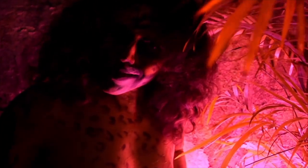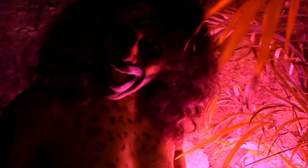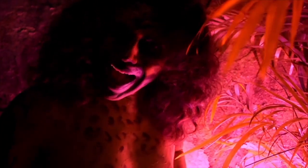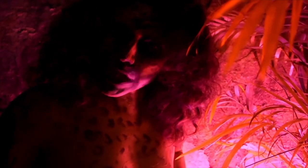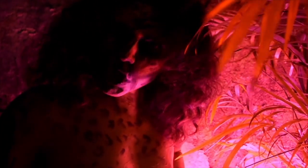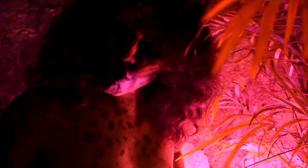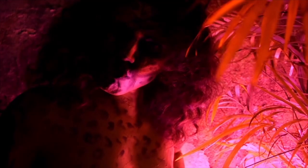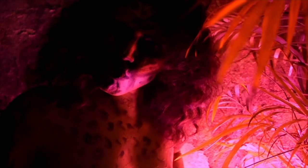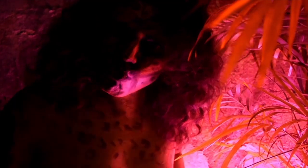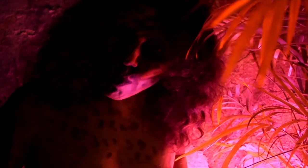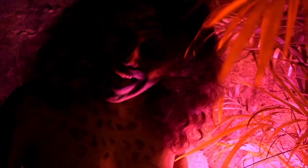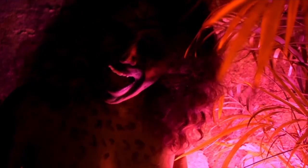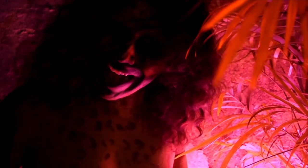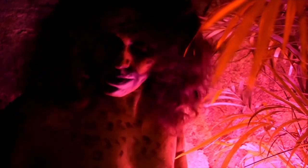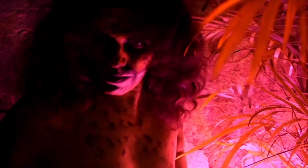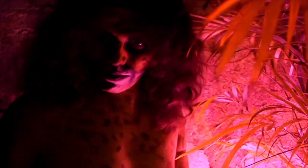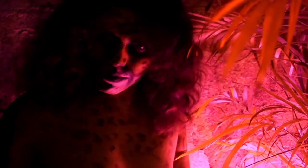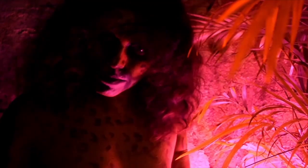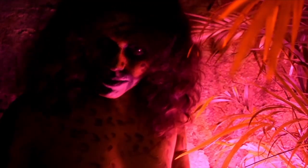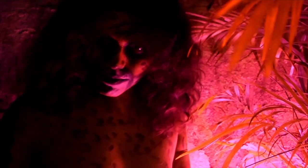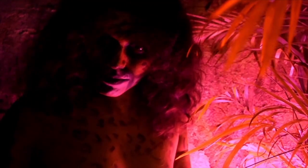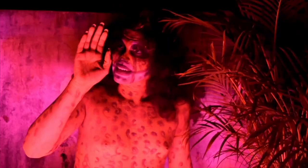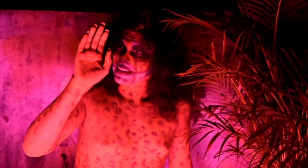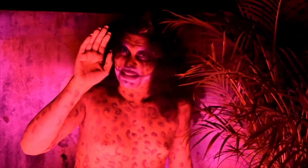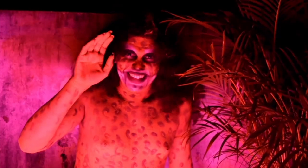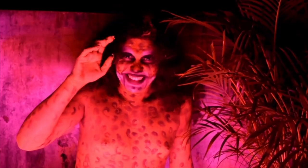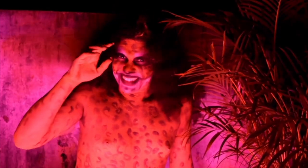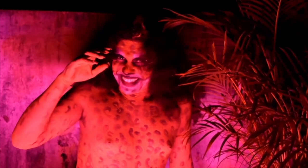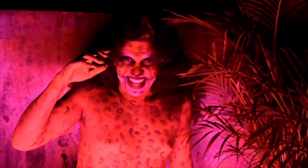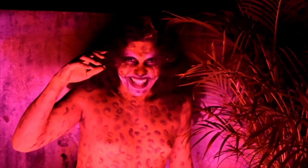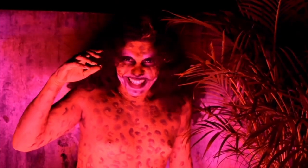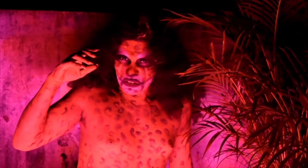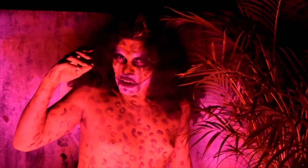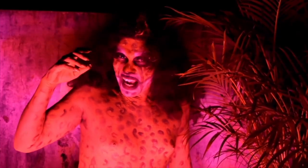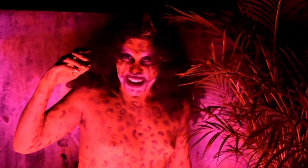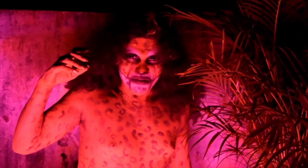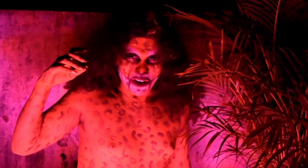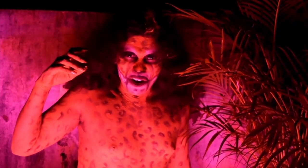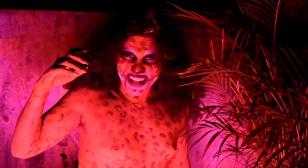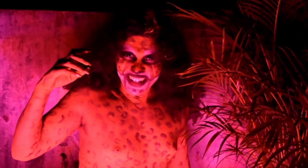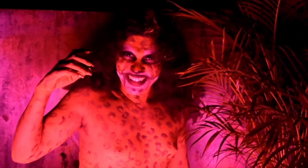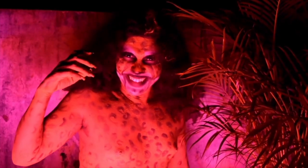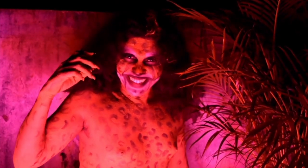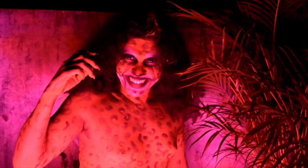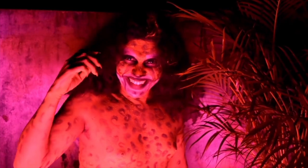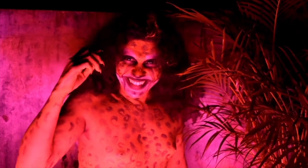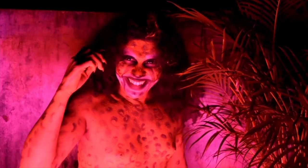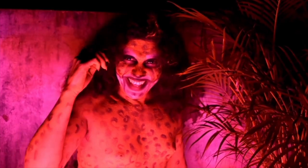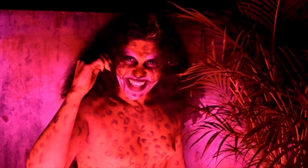me desarticular. Mas encantaria nunca morre.